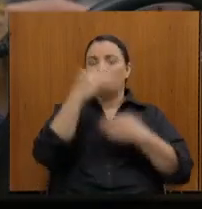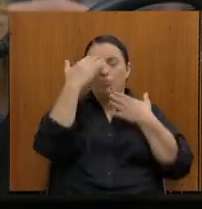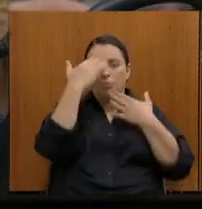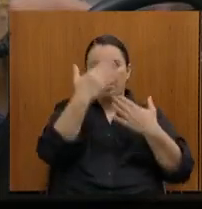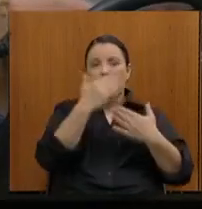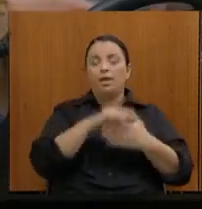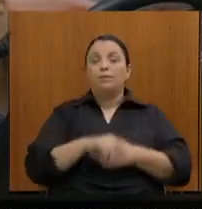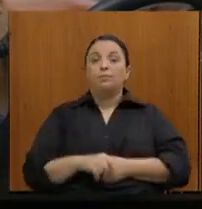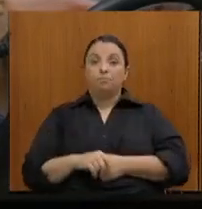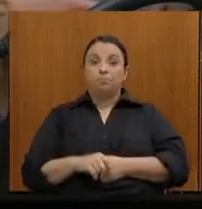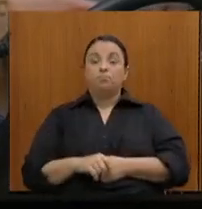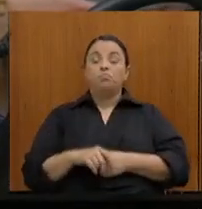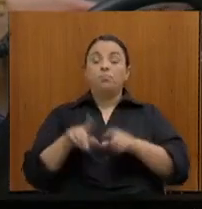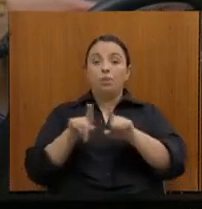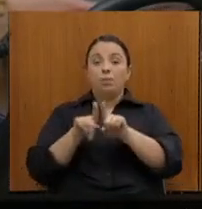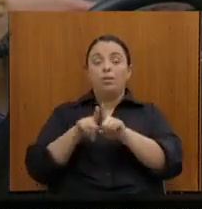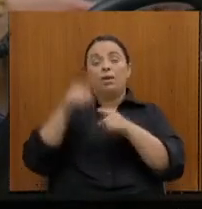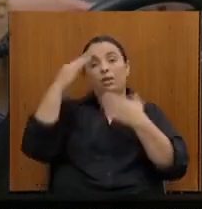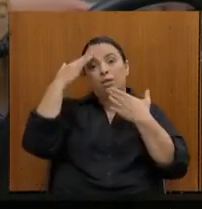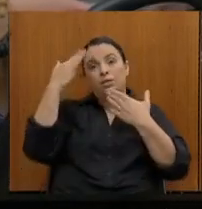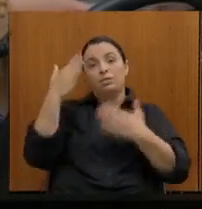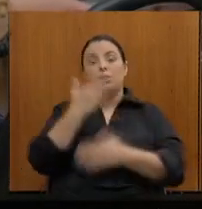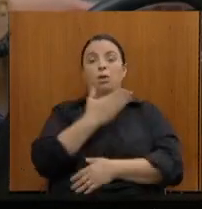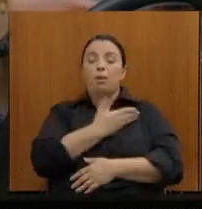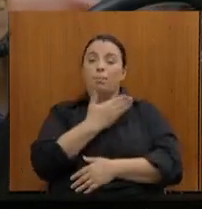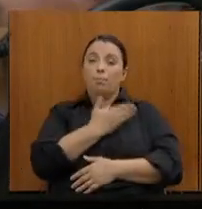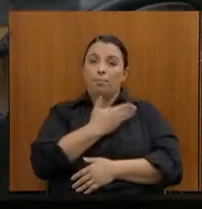nosso grande amigo